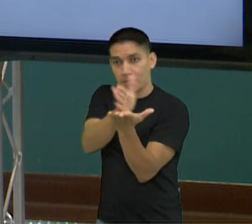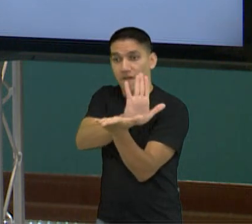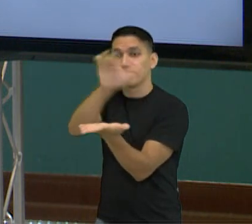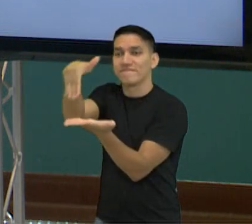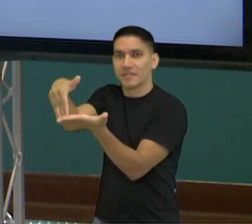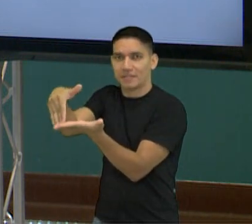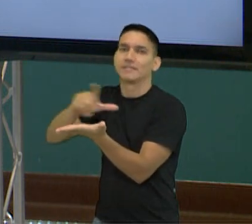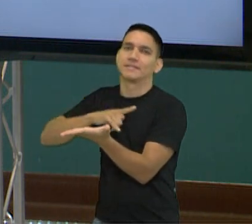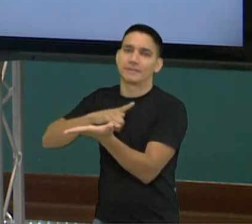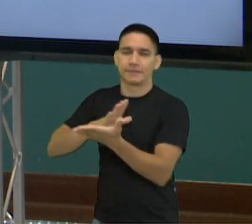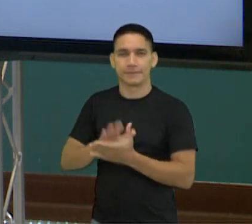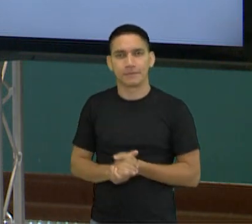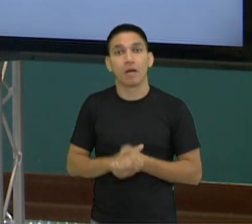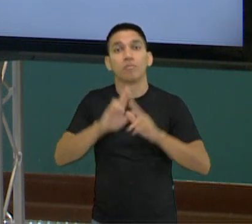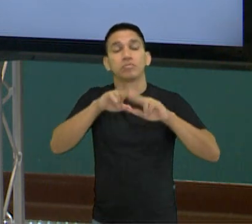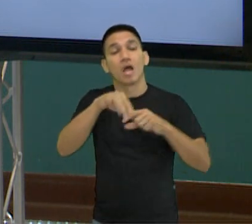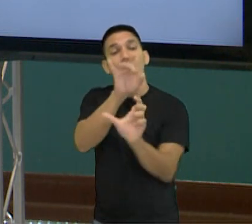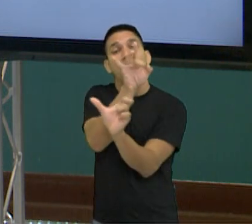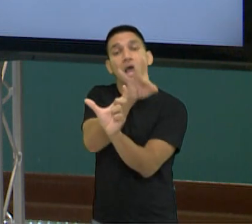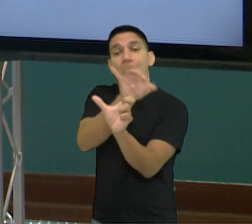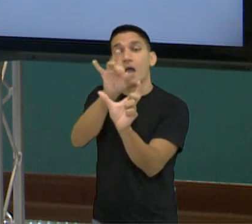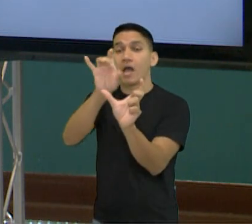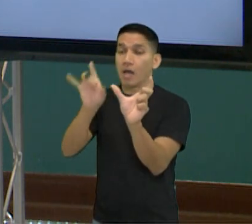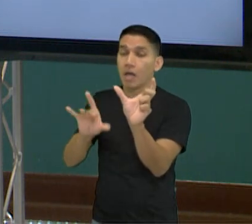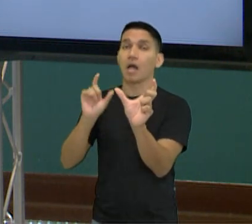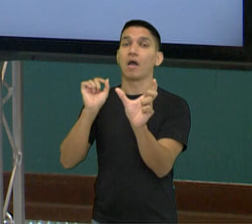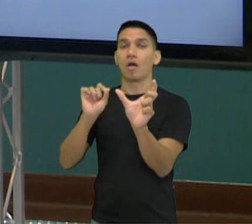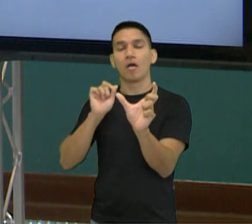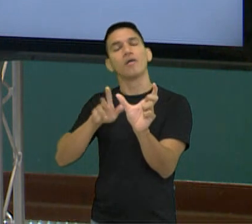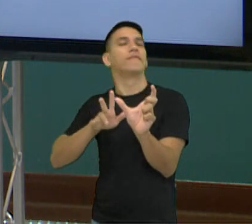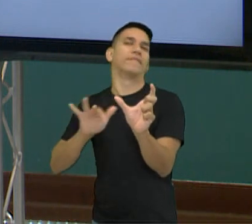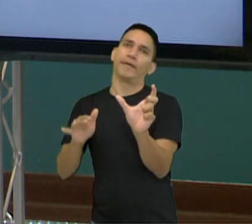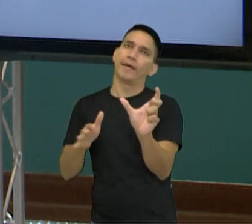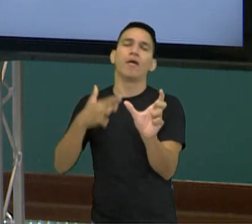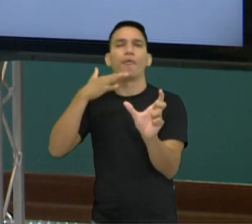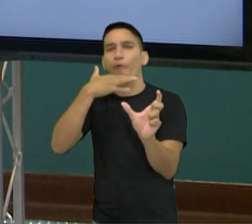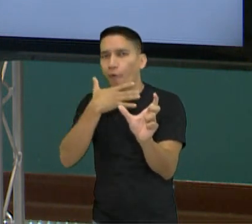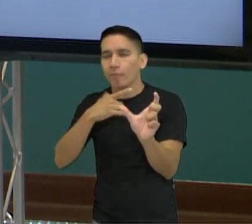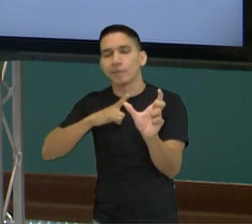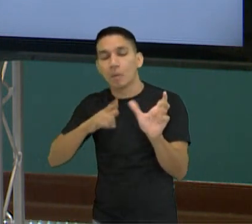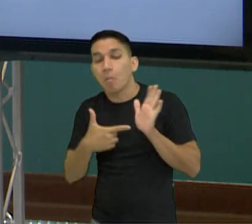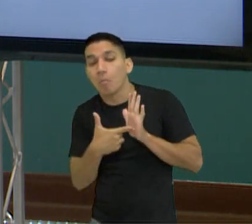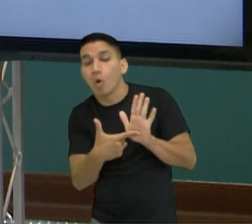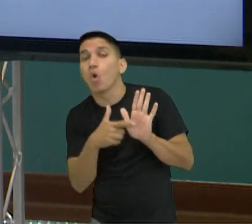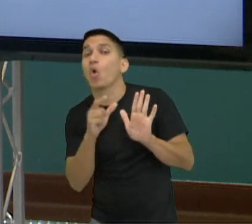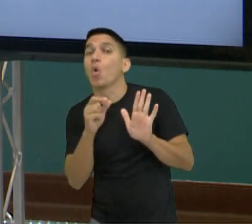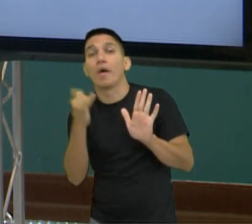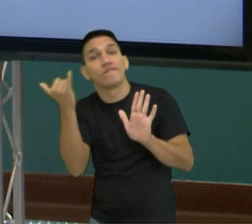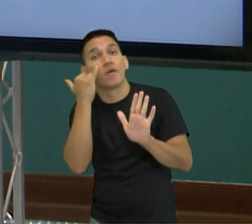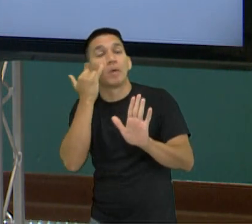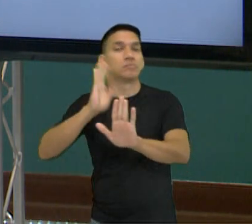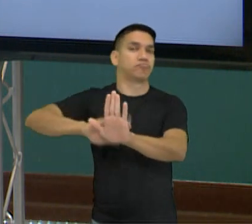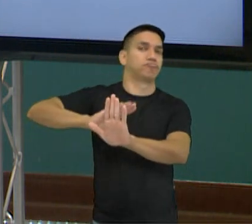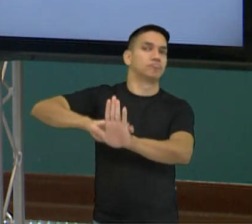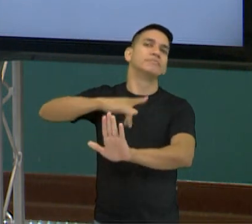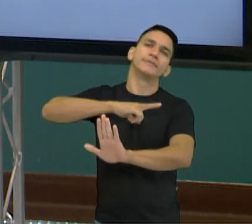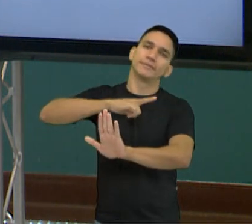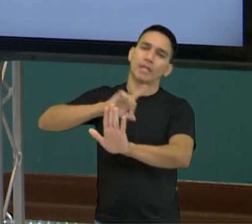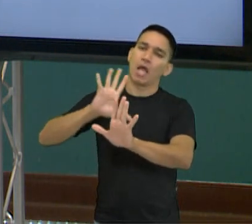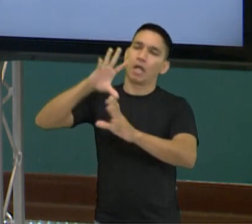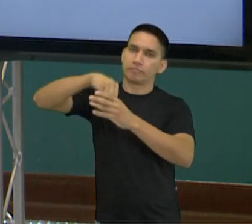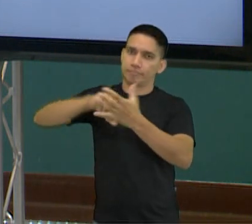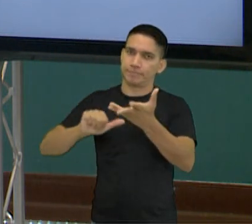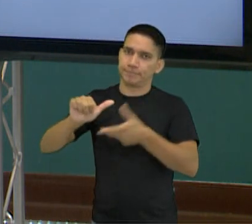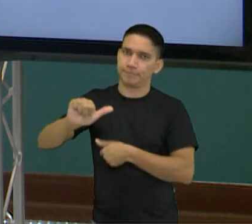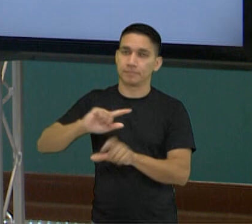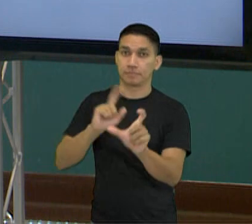parte final. Cada uma dessas partes, evidentemente, indica algo da substância. O